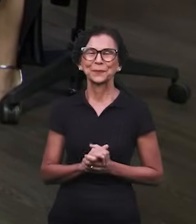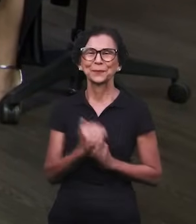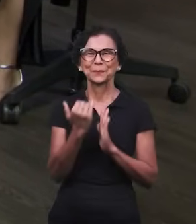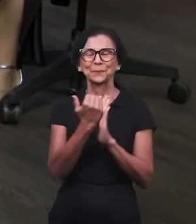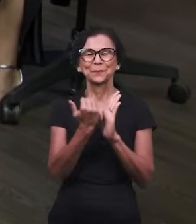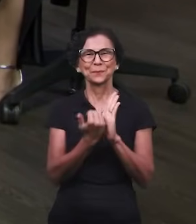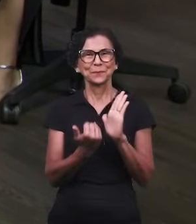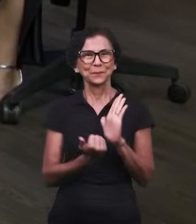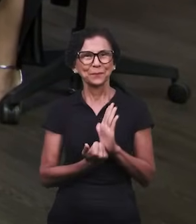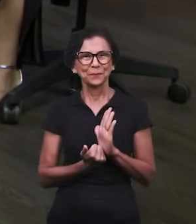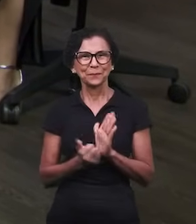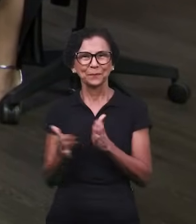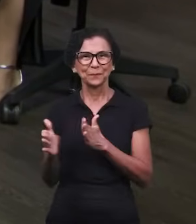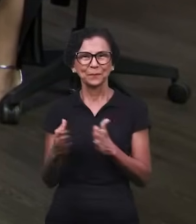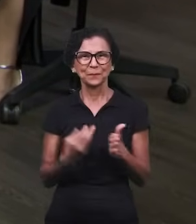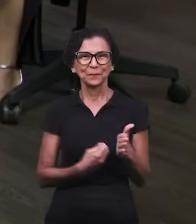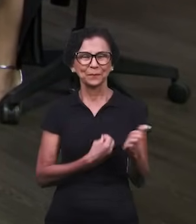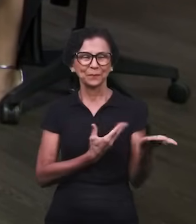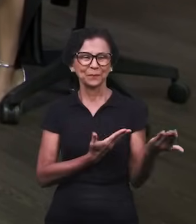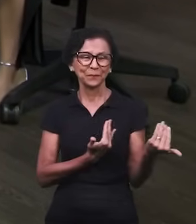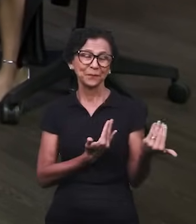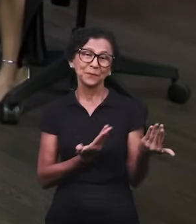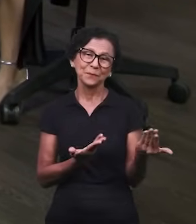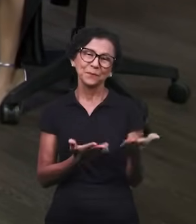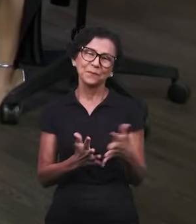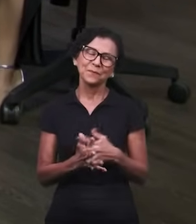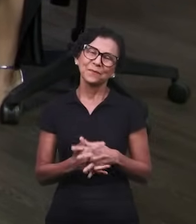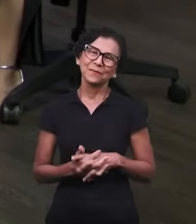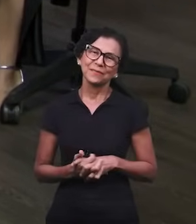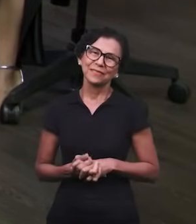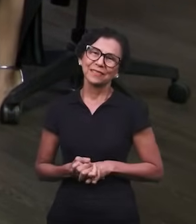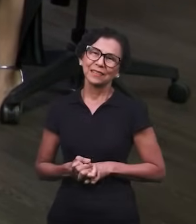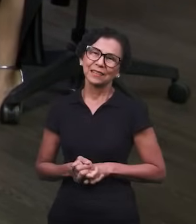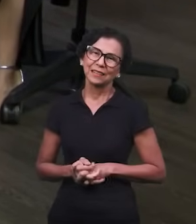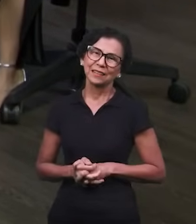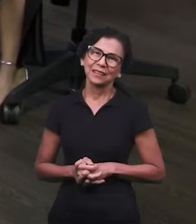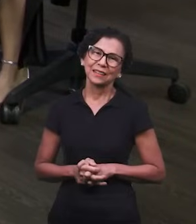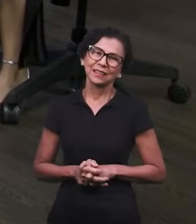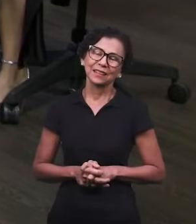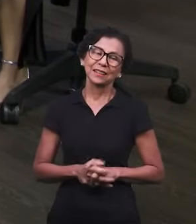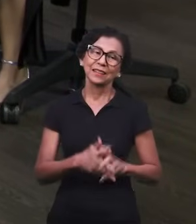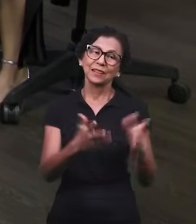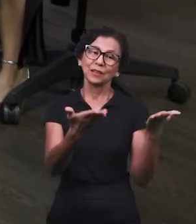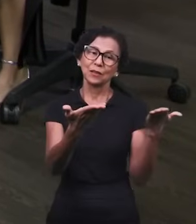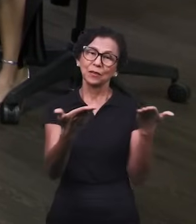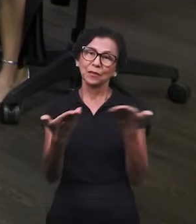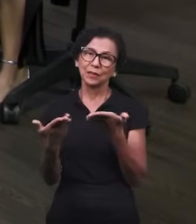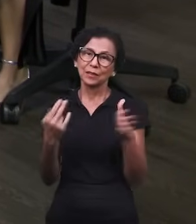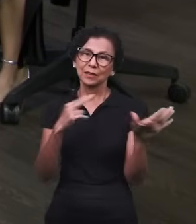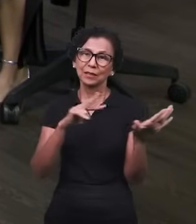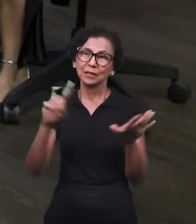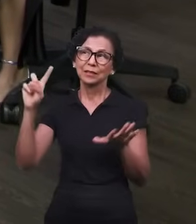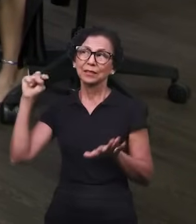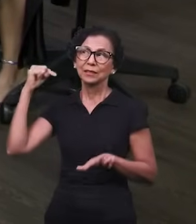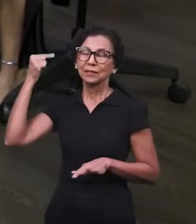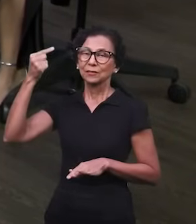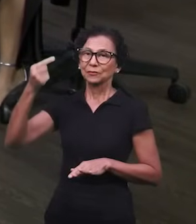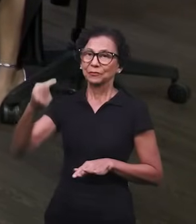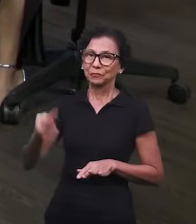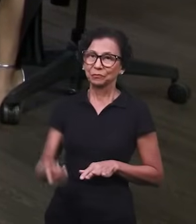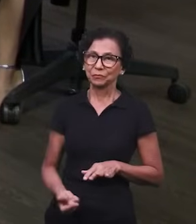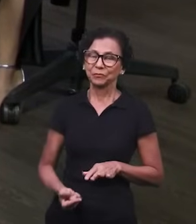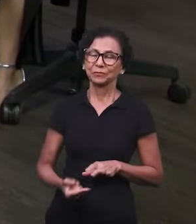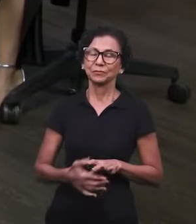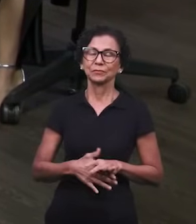edição desse programa Os Dias da Minha Mocidade, já convidando você para a semana que vem.